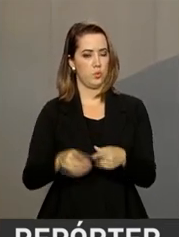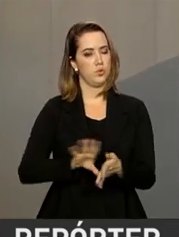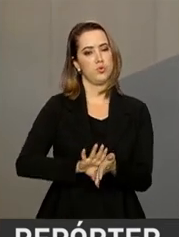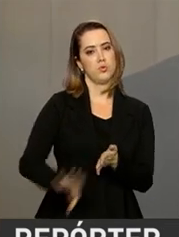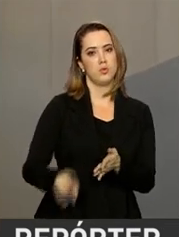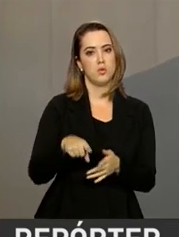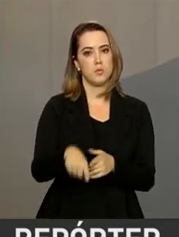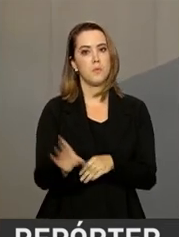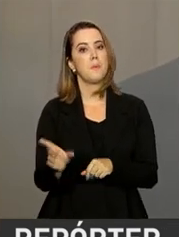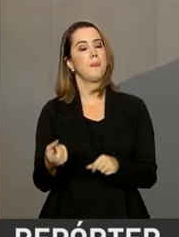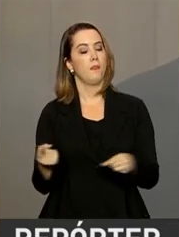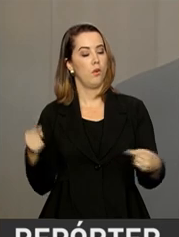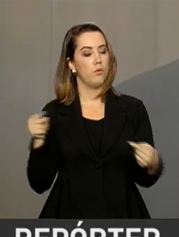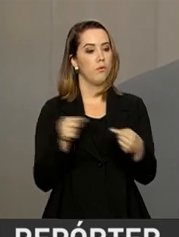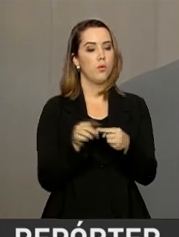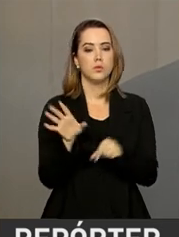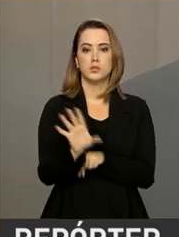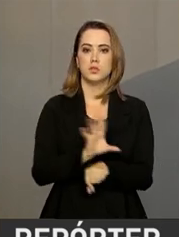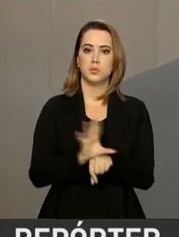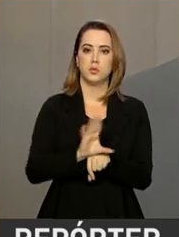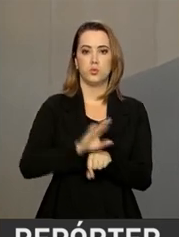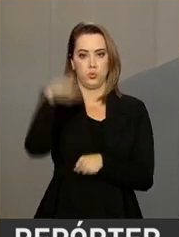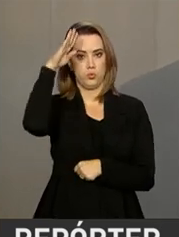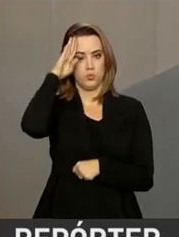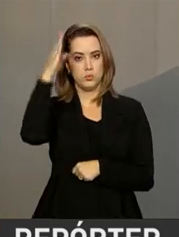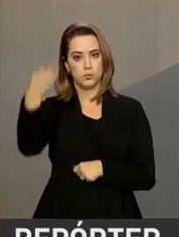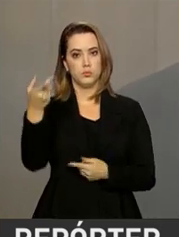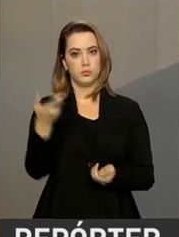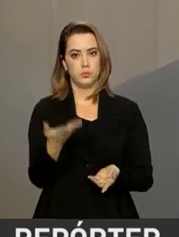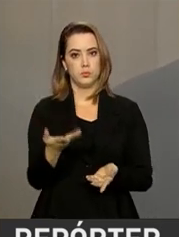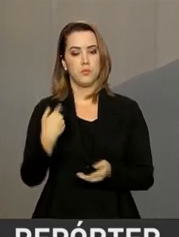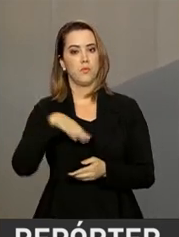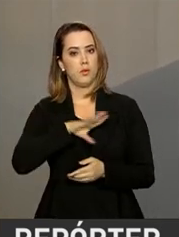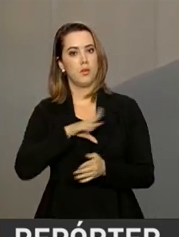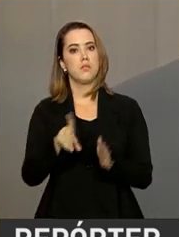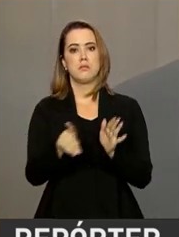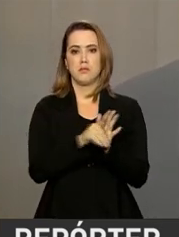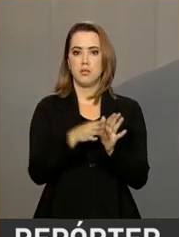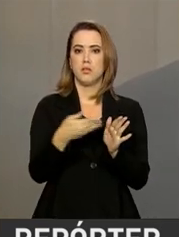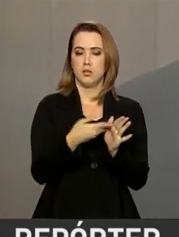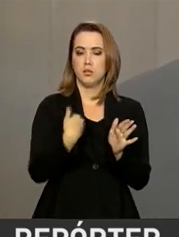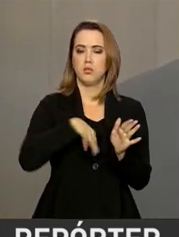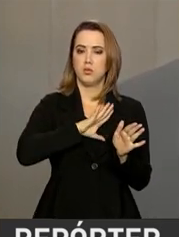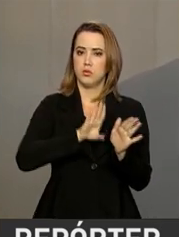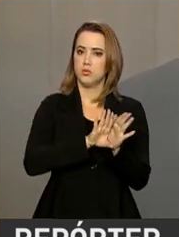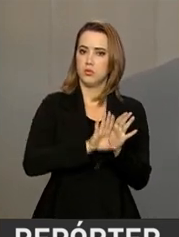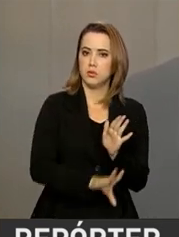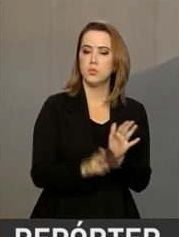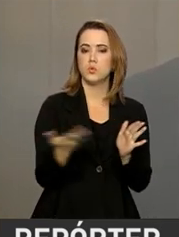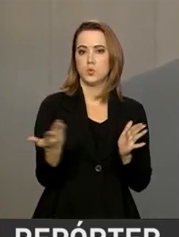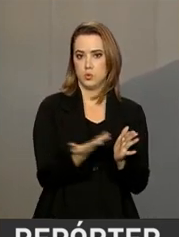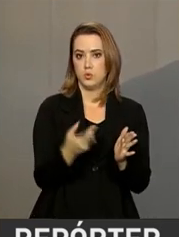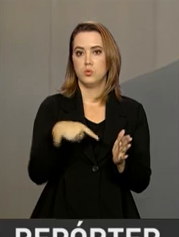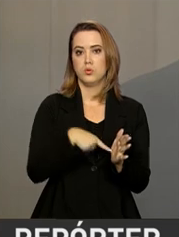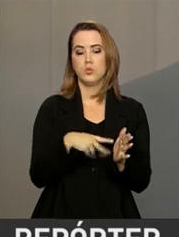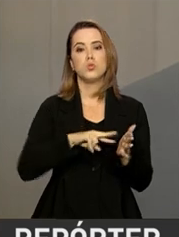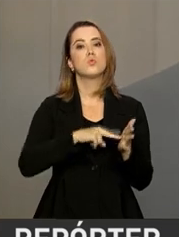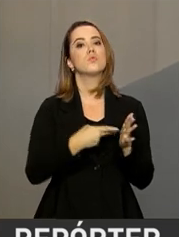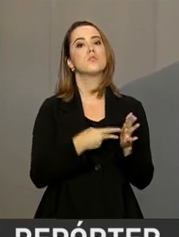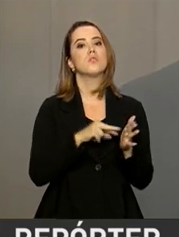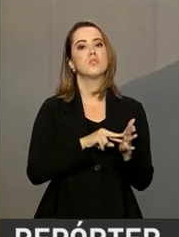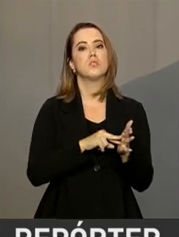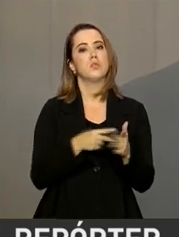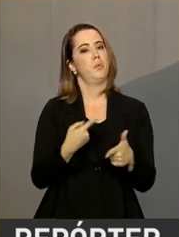constituição como papel das nossas forças armadas esse decreto que nós estamos hoje revogando representava uma